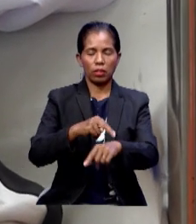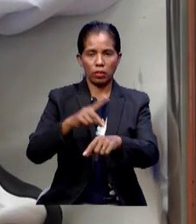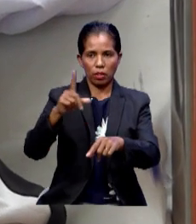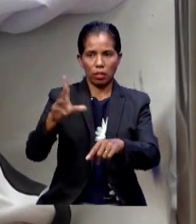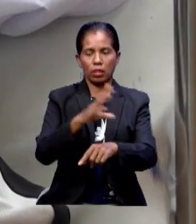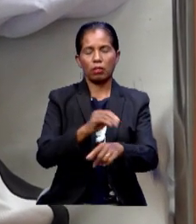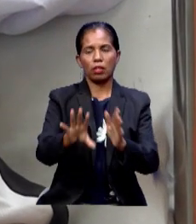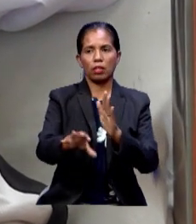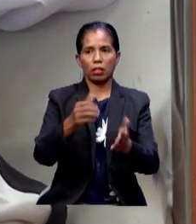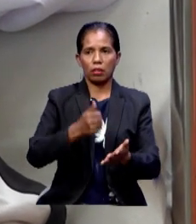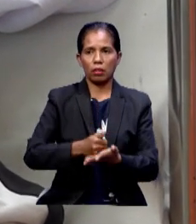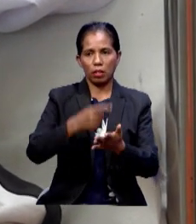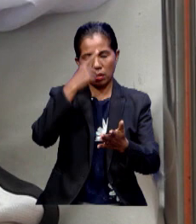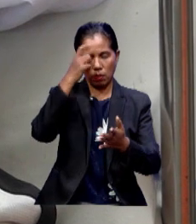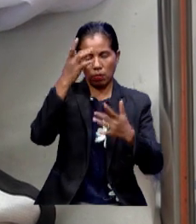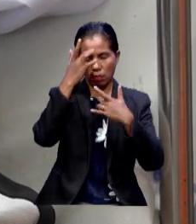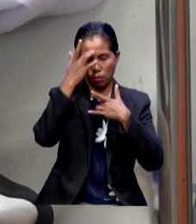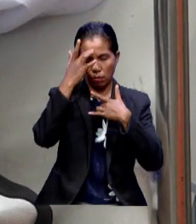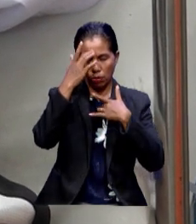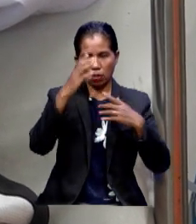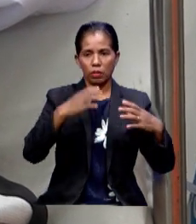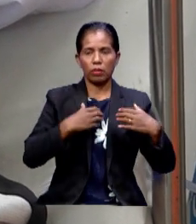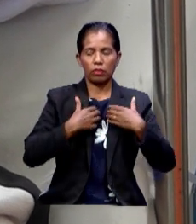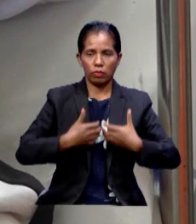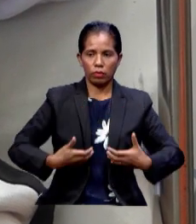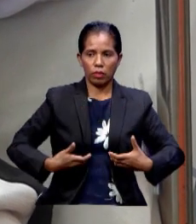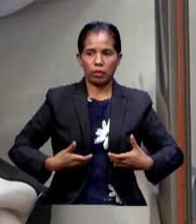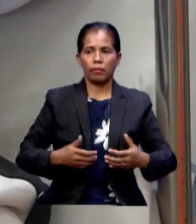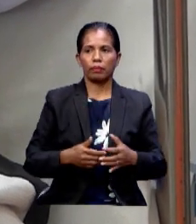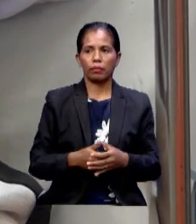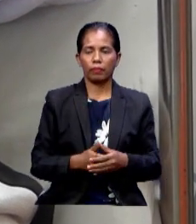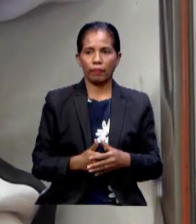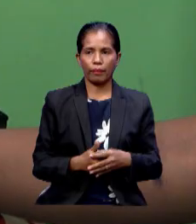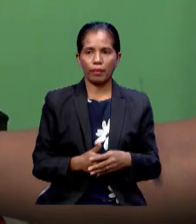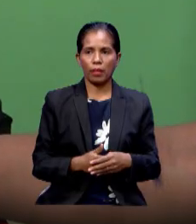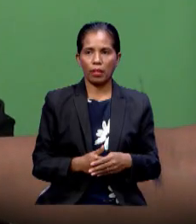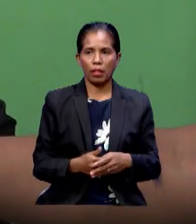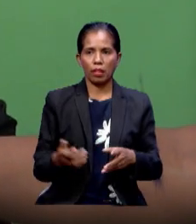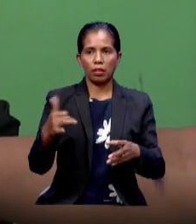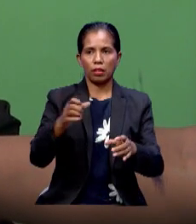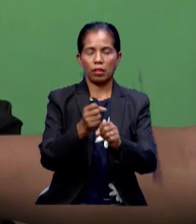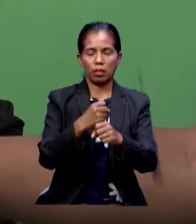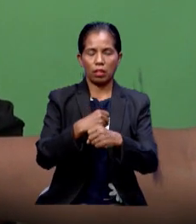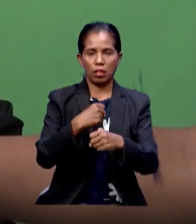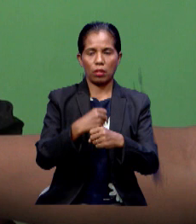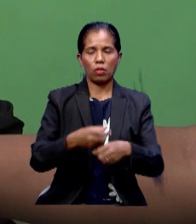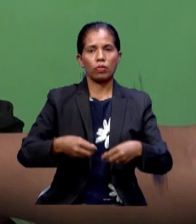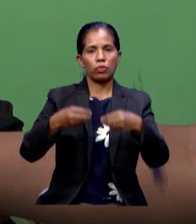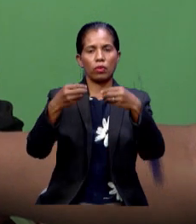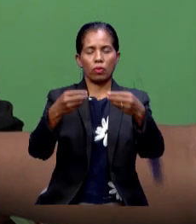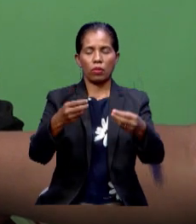tratamento intensivo tamba sofre moras pulmão. Depois de IVIP, será o tratamento,